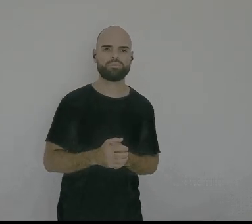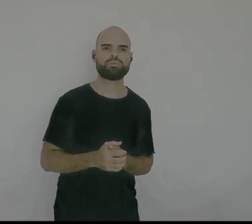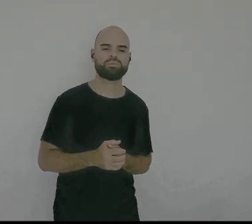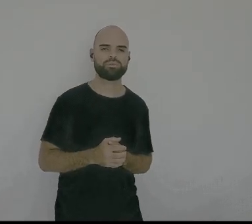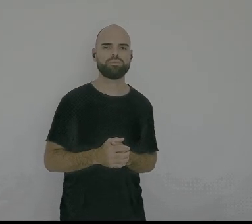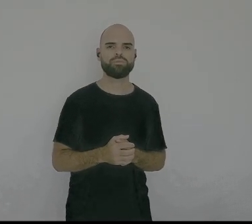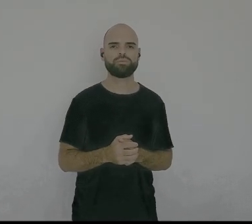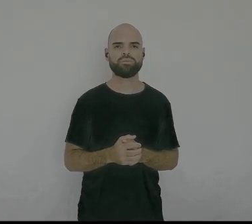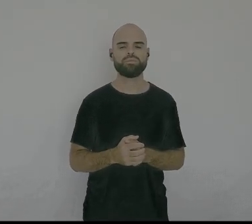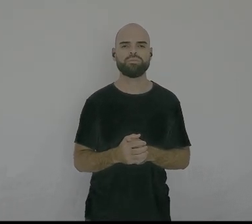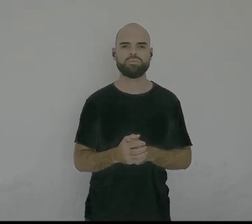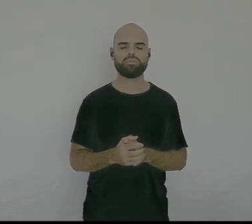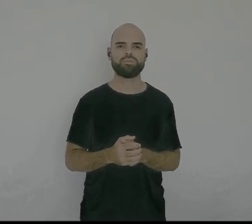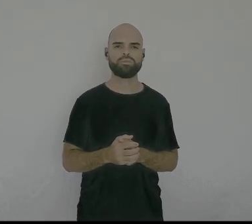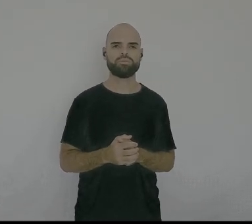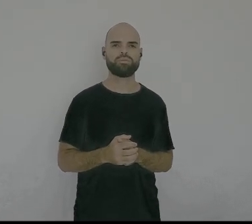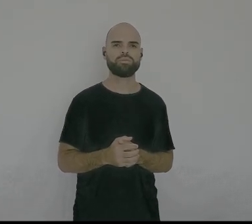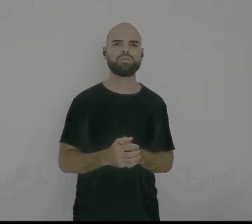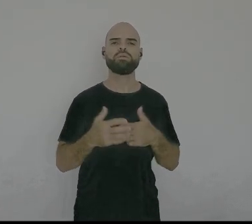operacional.